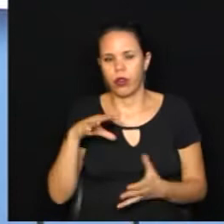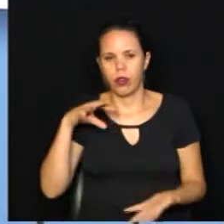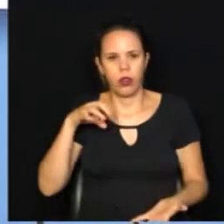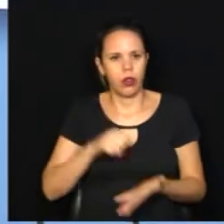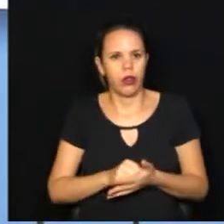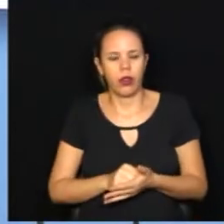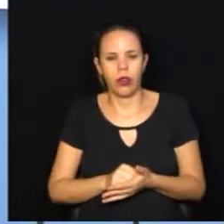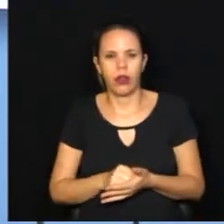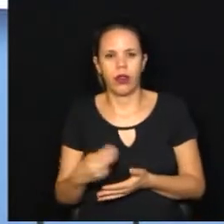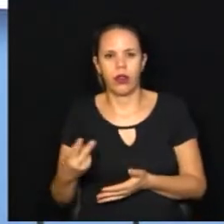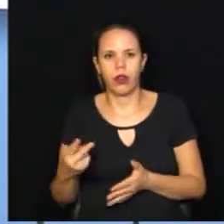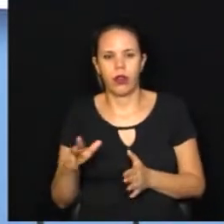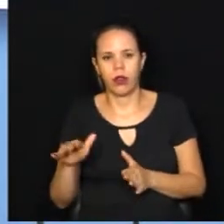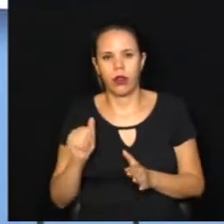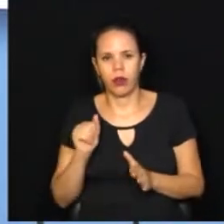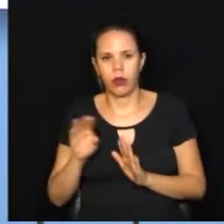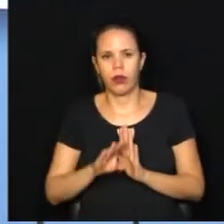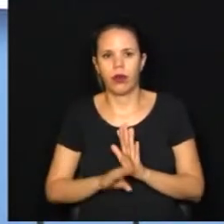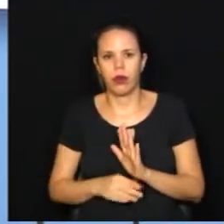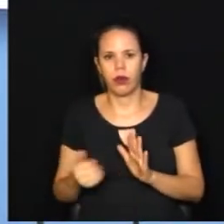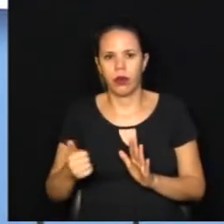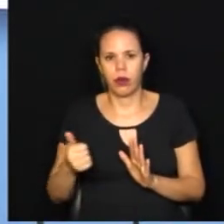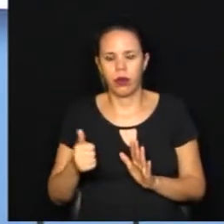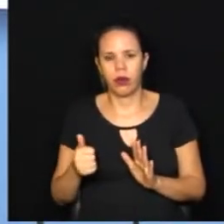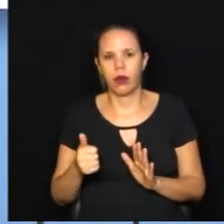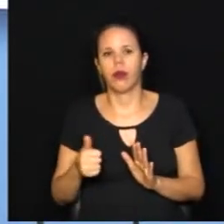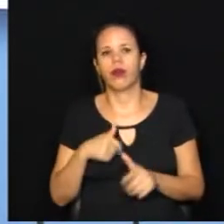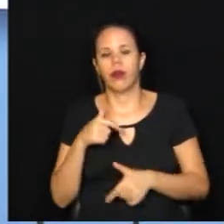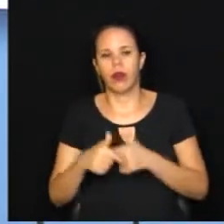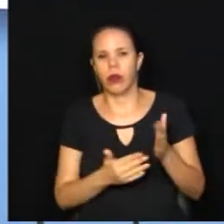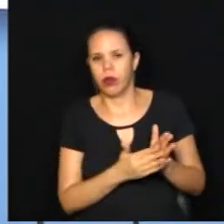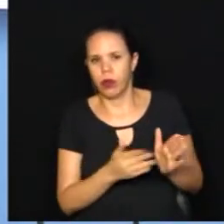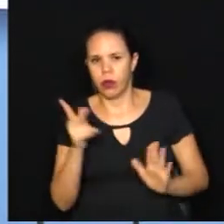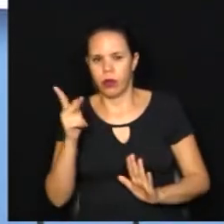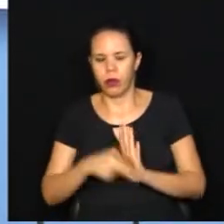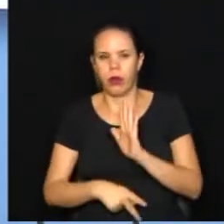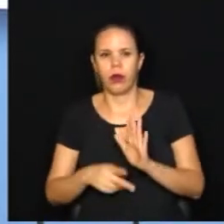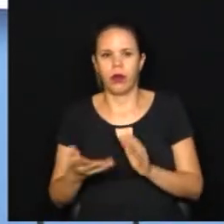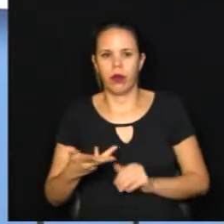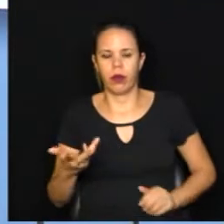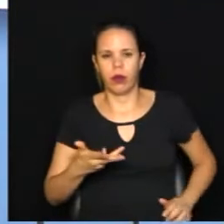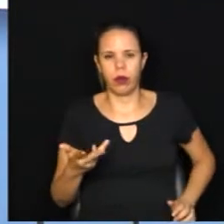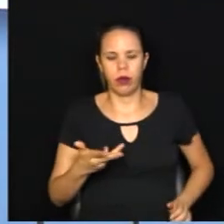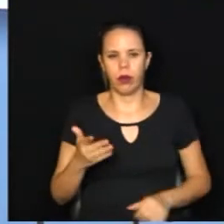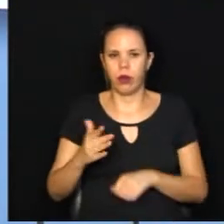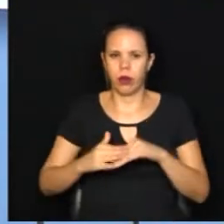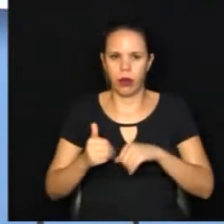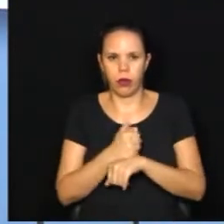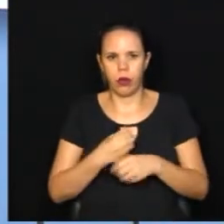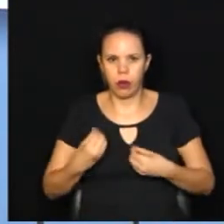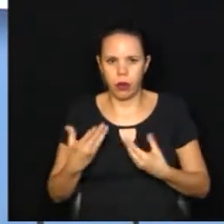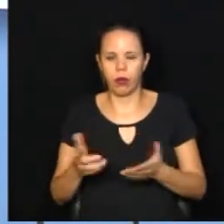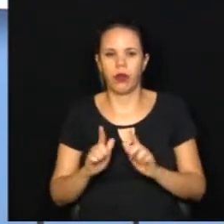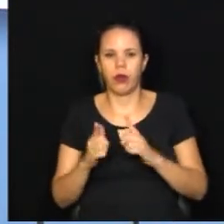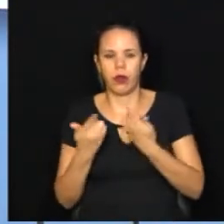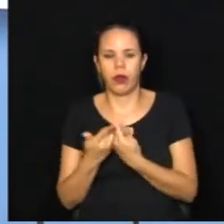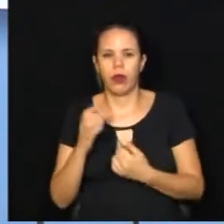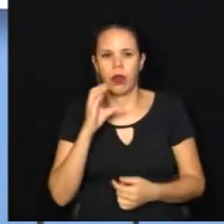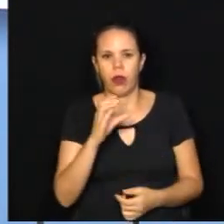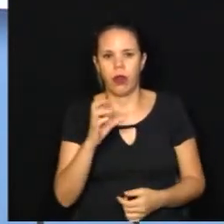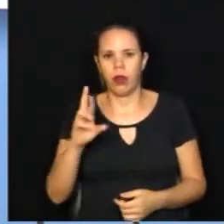conhece aquelas imediações. No domingo vai ser totalmente interditado justamente para que haja